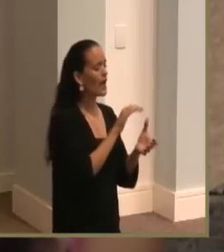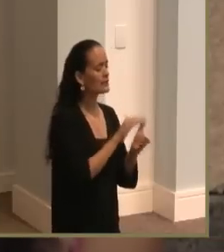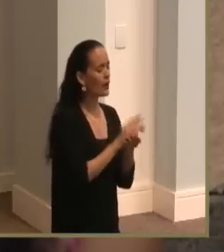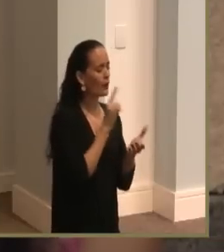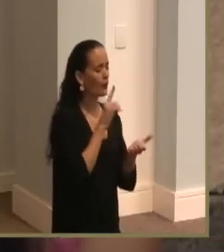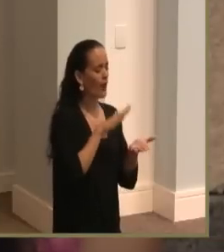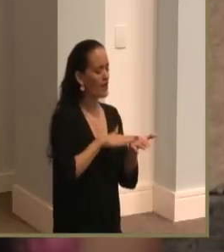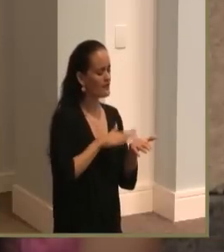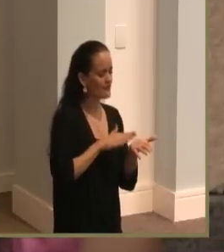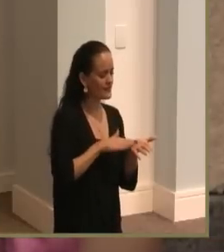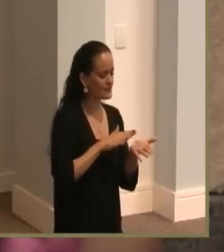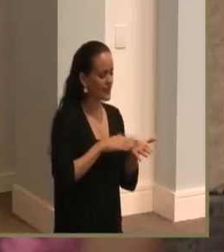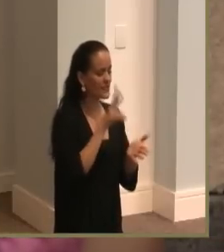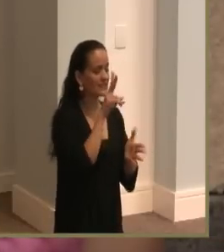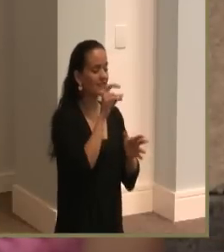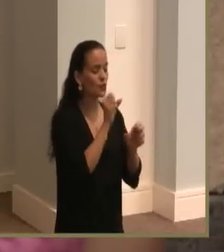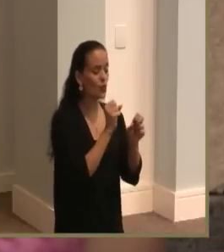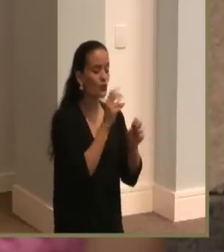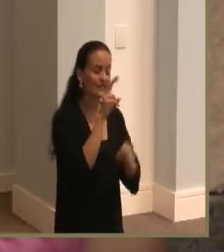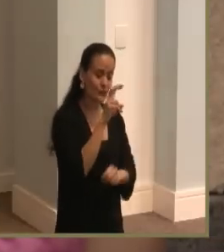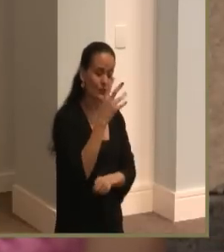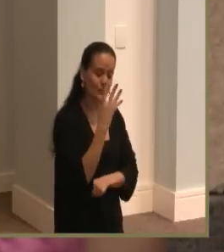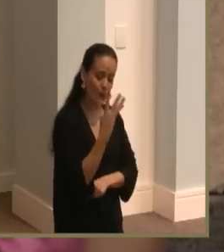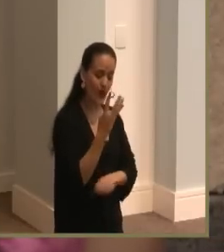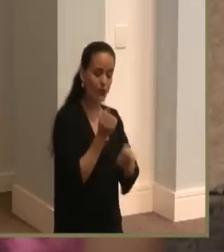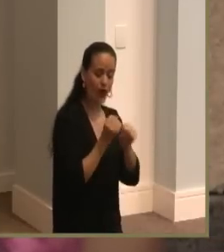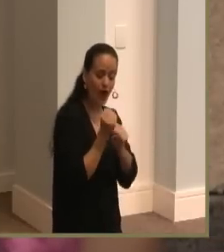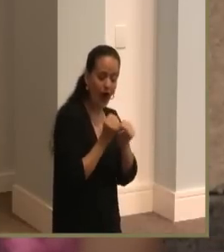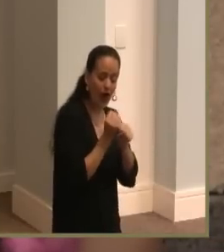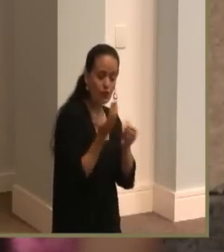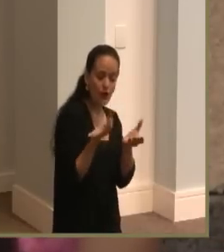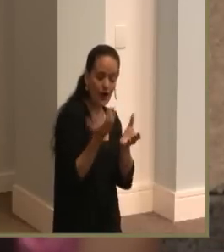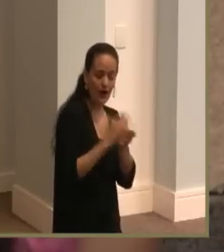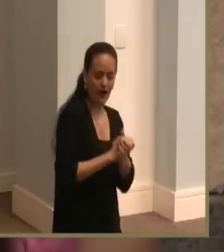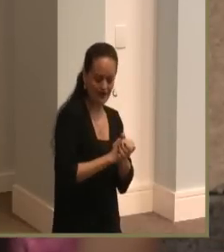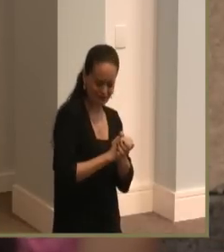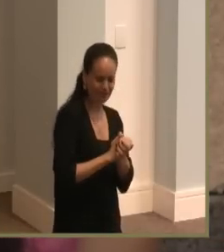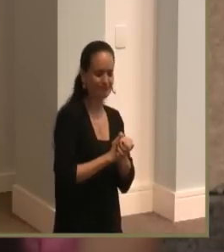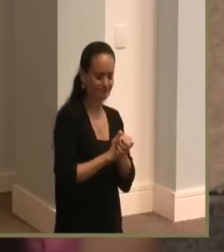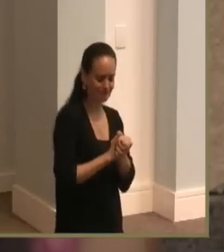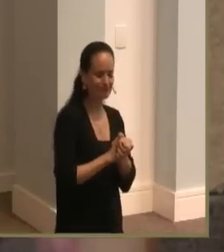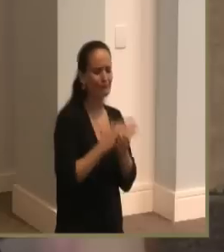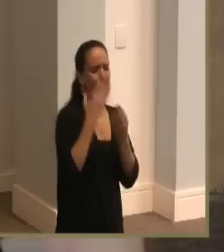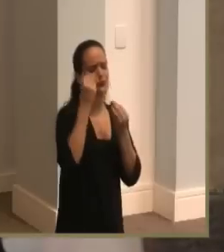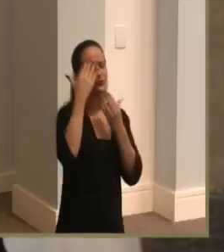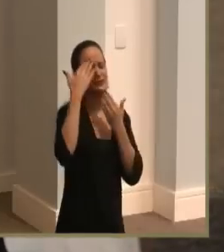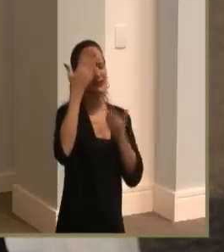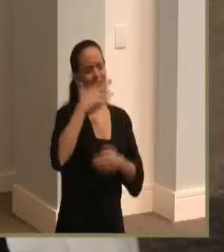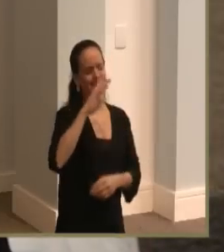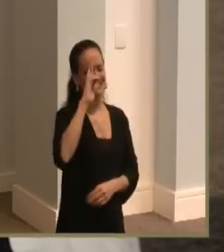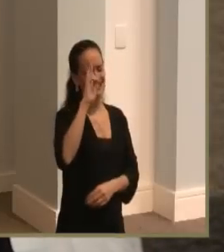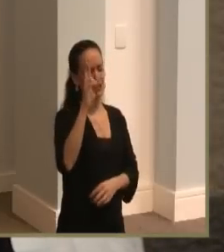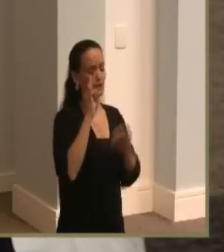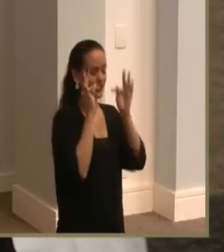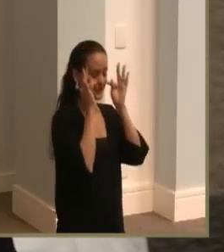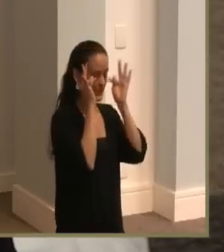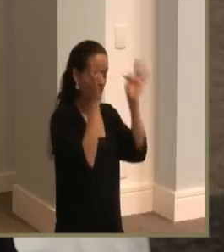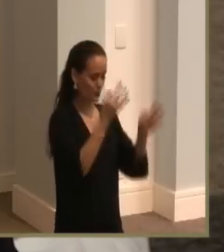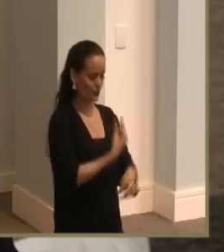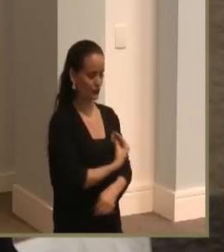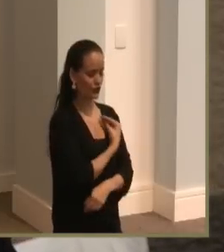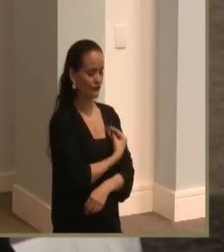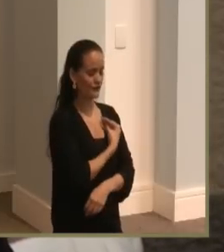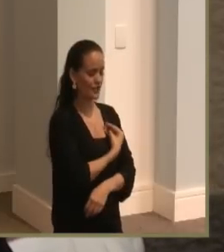está, comemorando 54 anos, ó Deus, de vida matrimonial. Muito obrigado, Senhor, pelo testemunho,